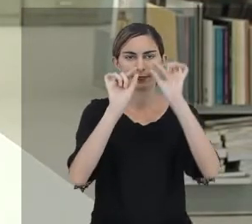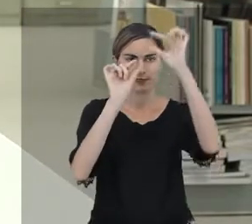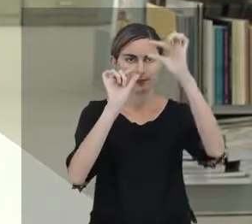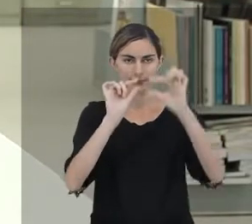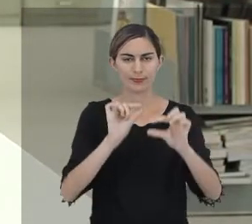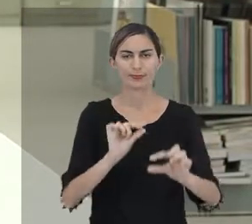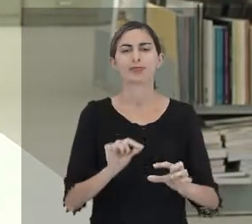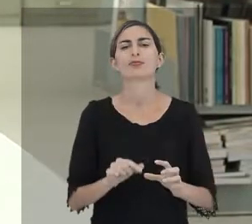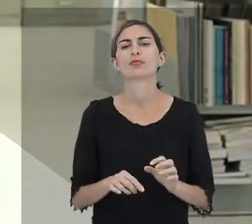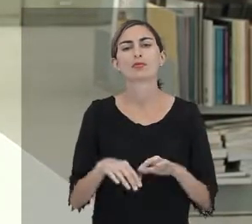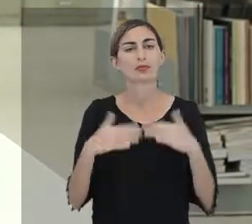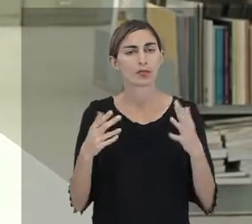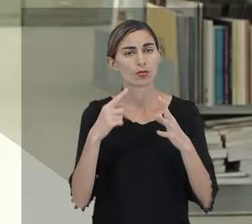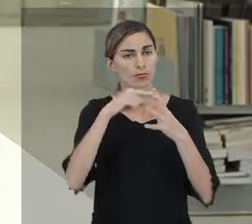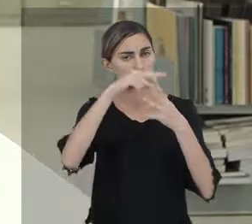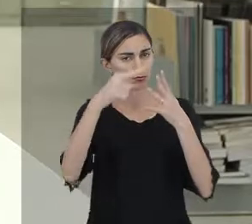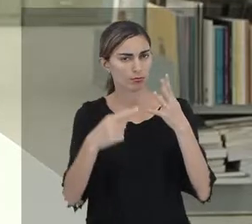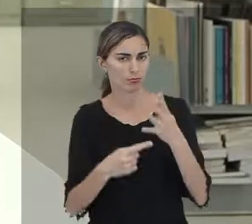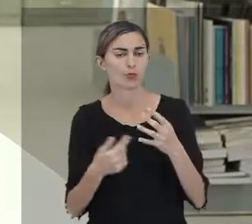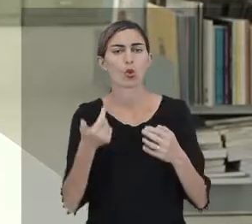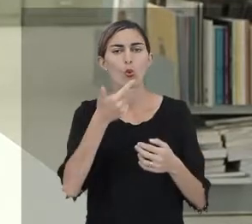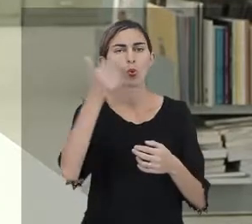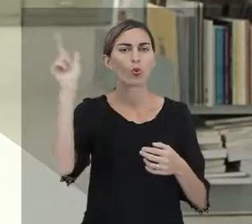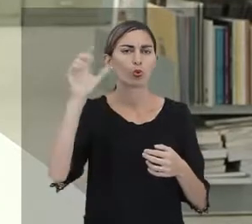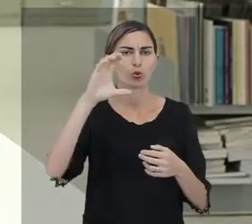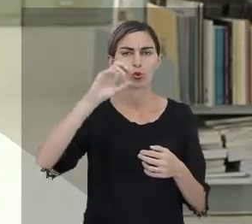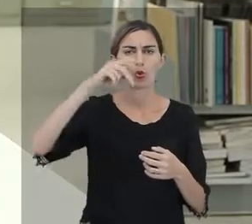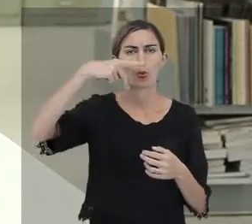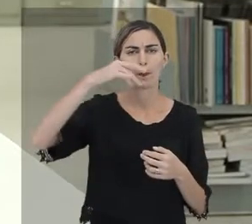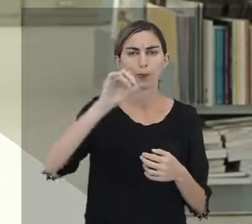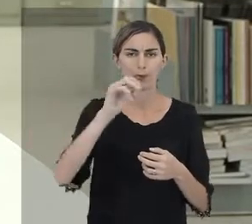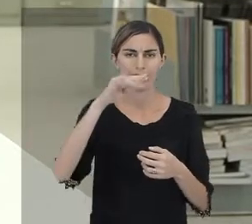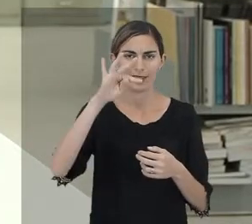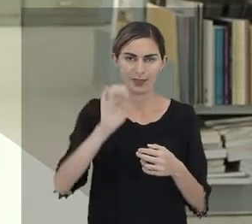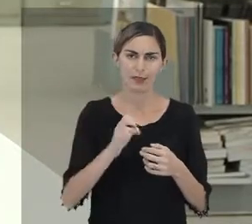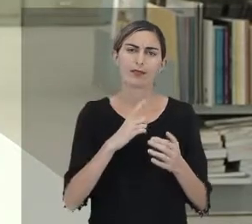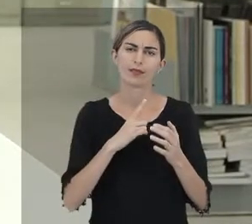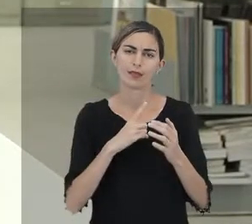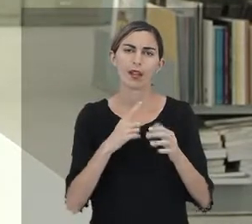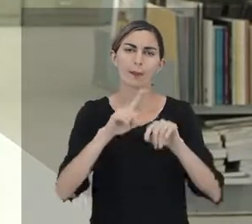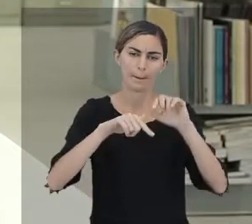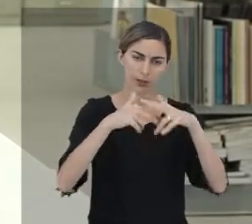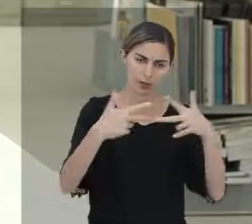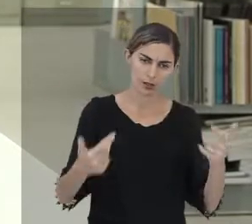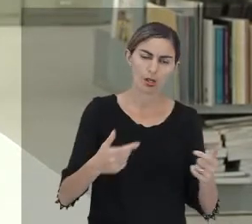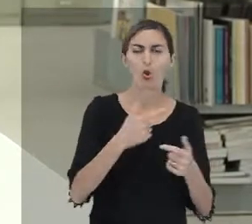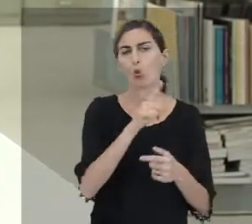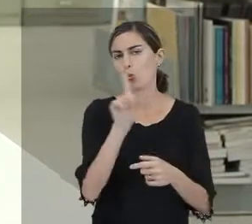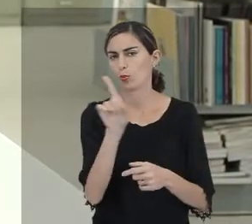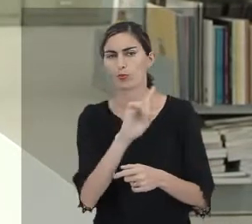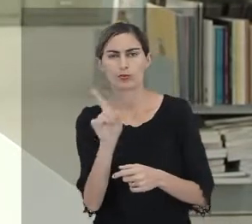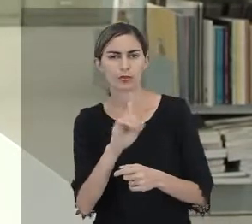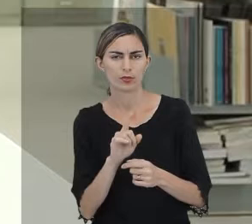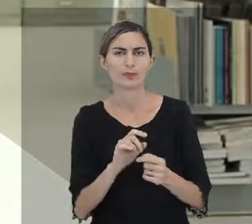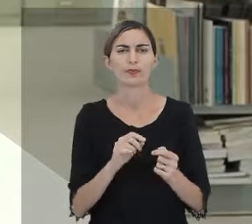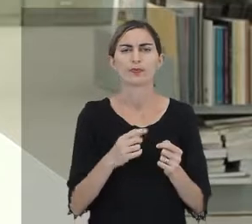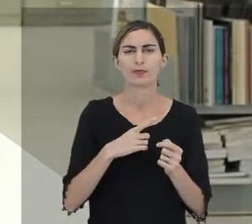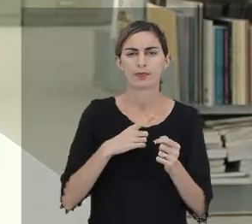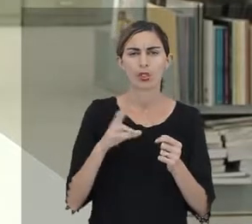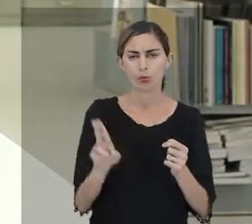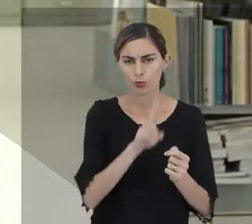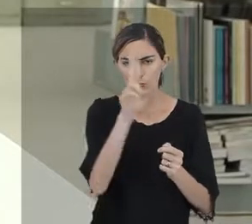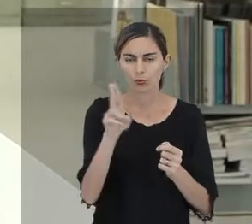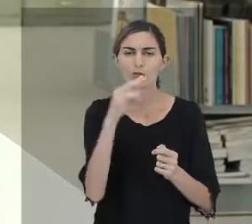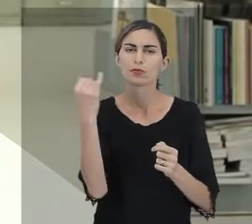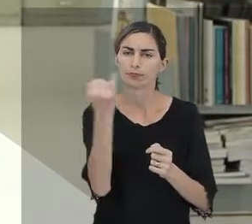enfim. Então esses aí são outros componentes, uns existem no nosso material, outros não, que é para você saber que existe e também são bastante úteis na